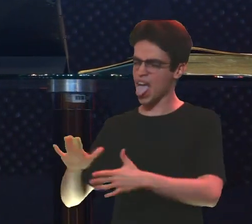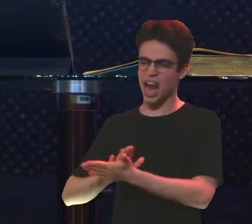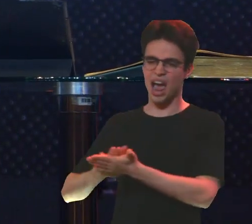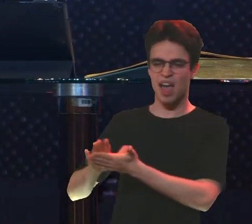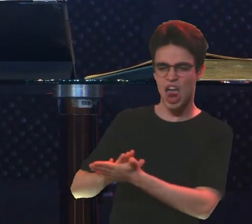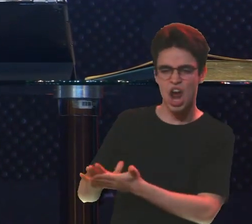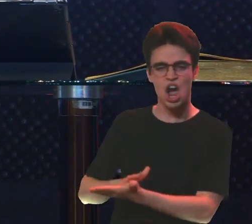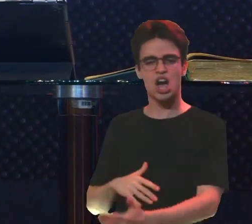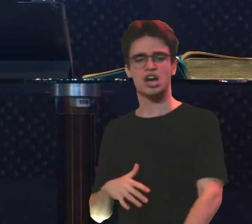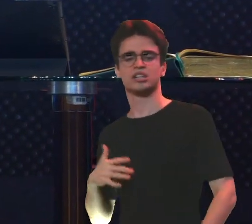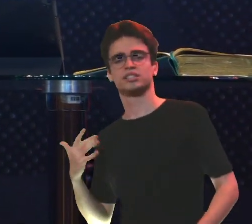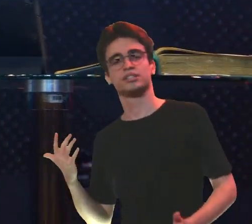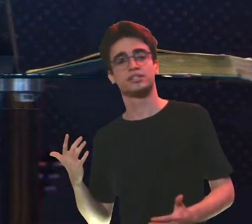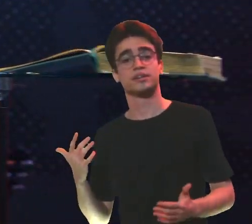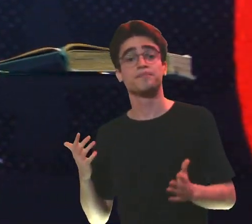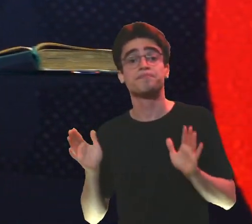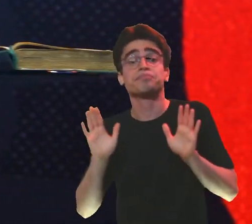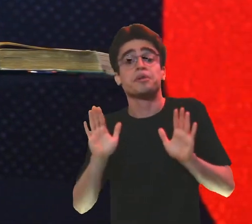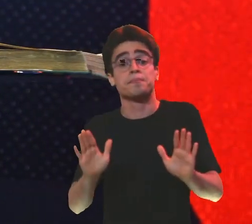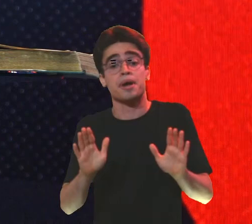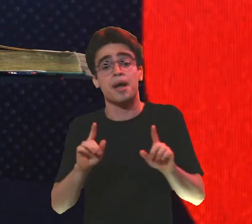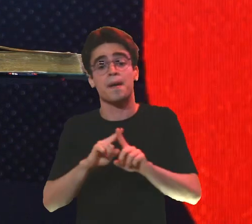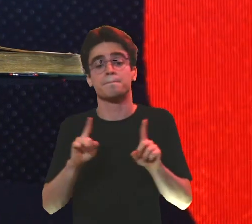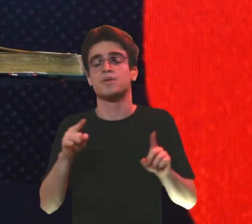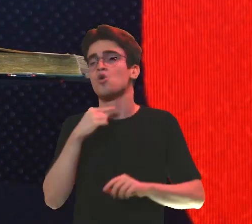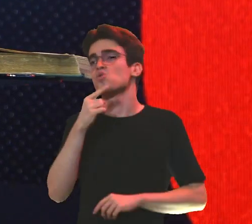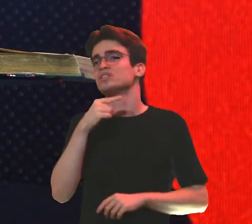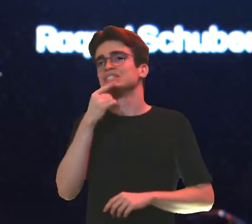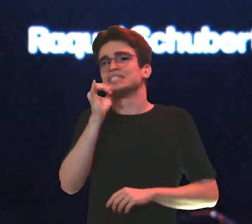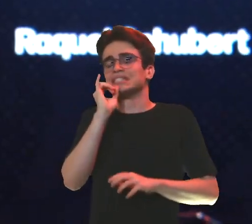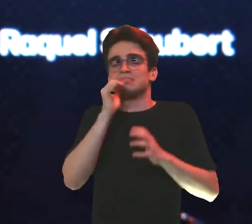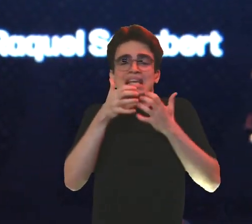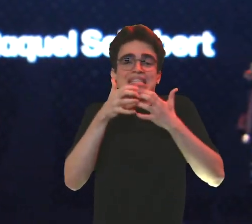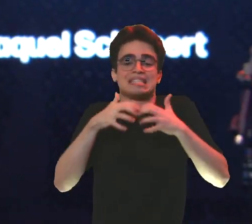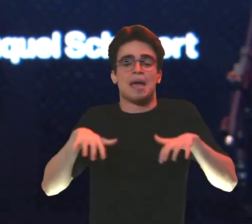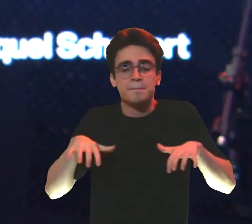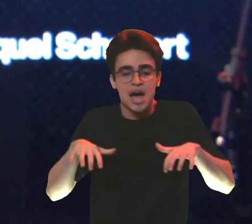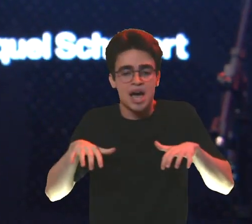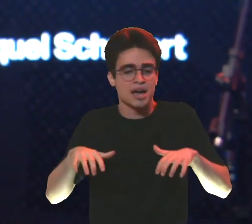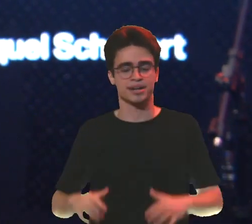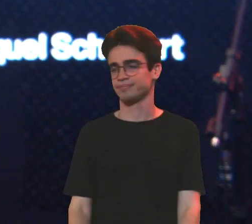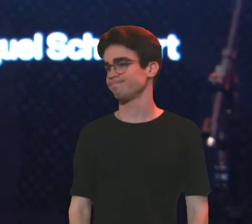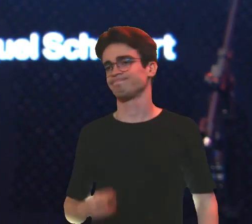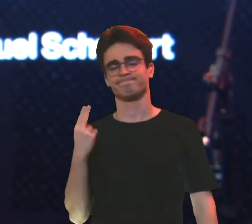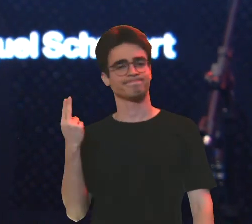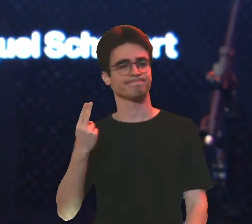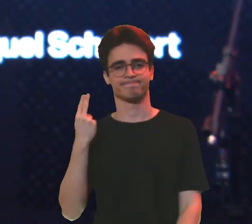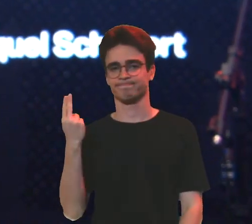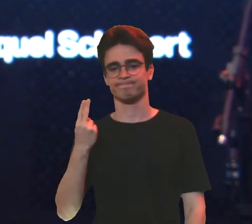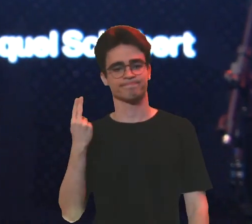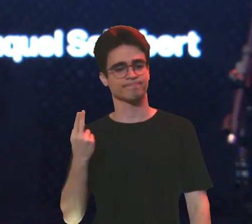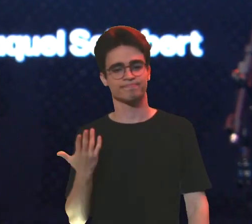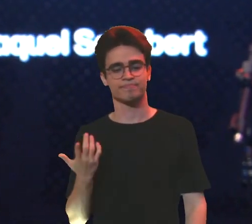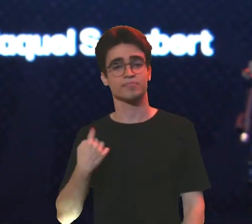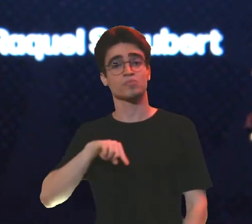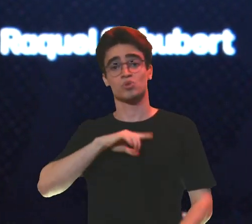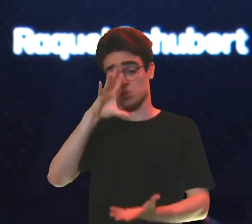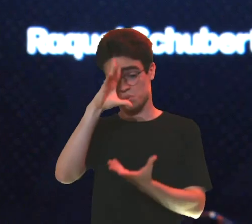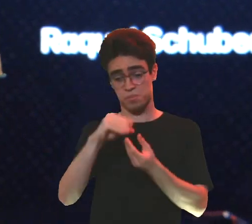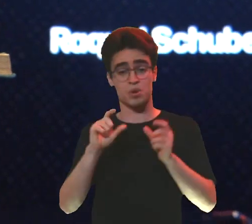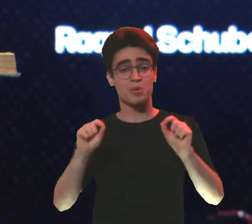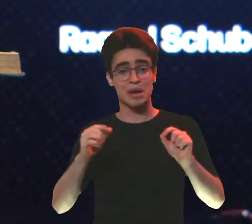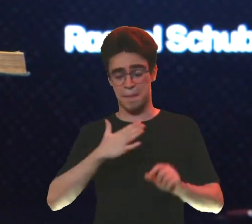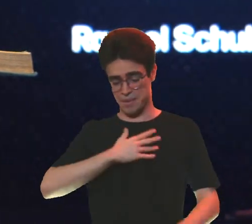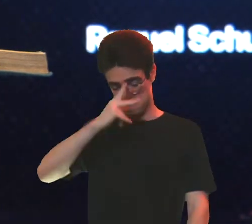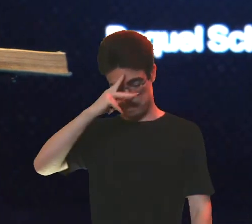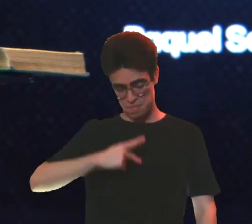louça. Mas não tem como a gente separar as coisas da nossa vida. A gente precisa entender que a gente não vive mais